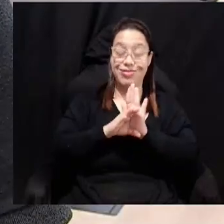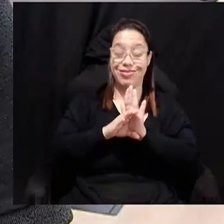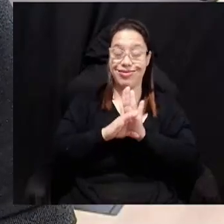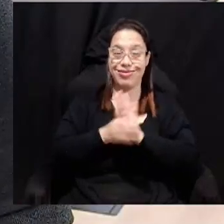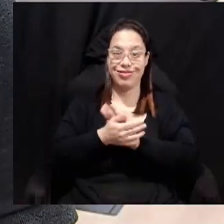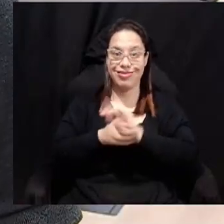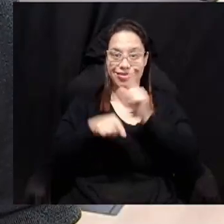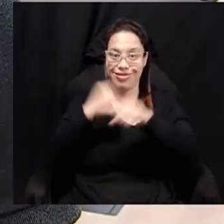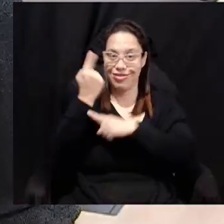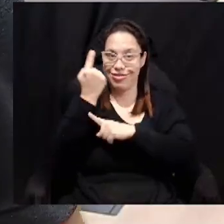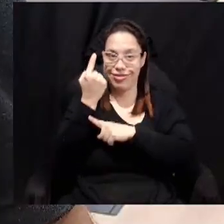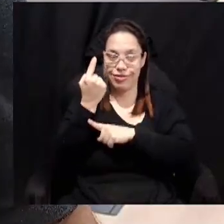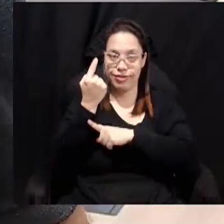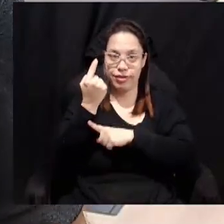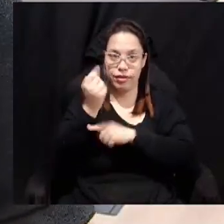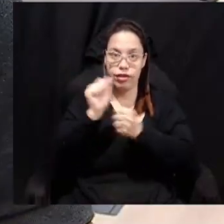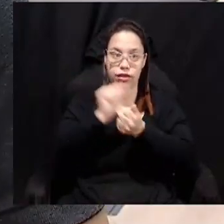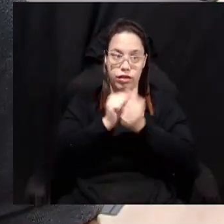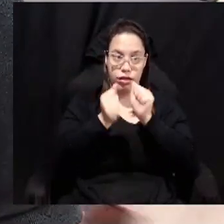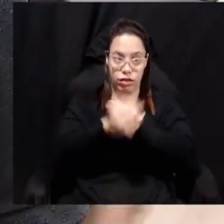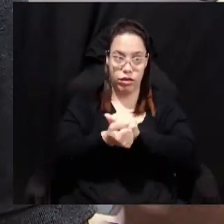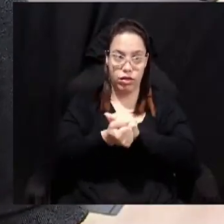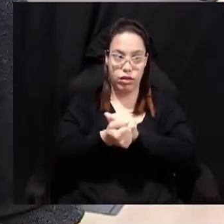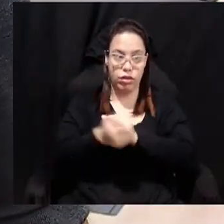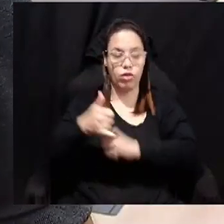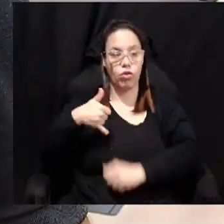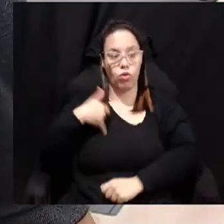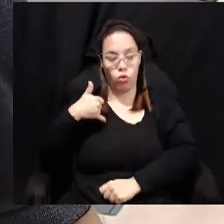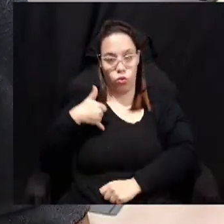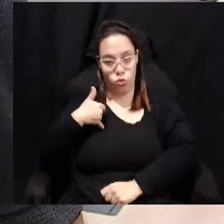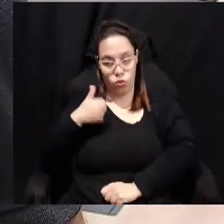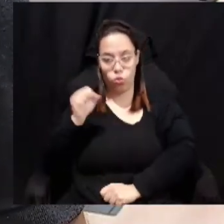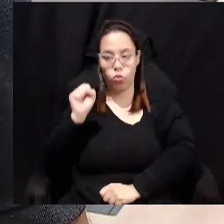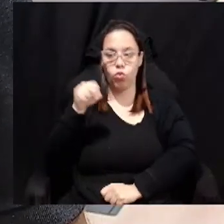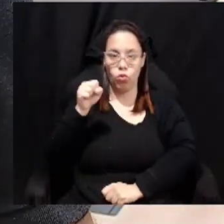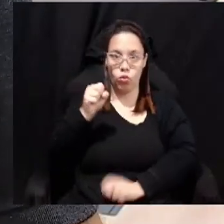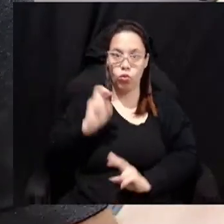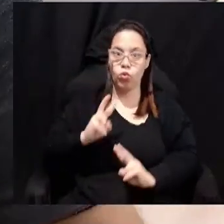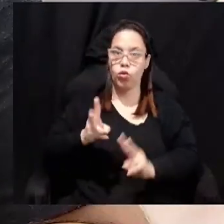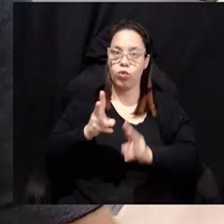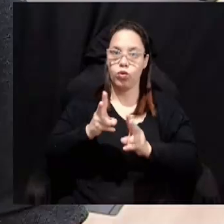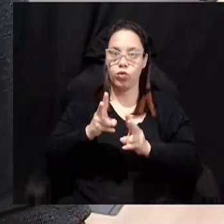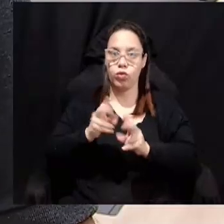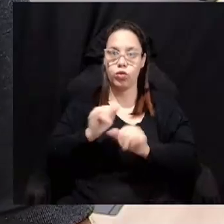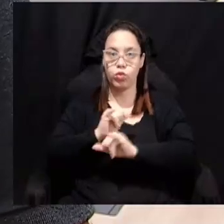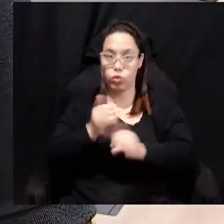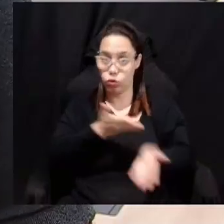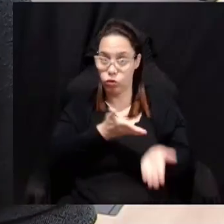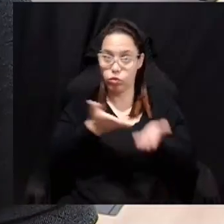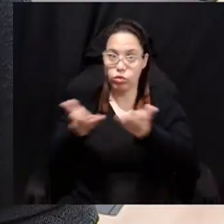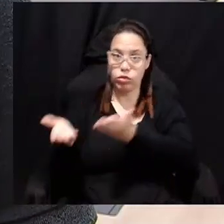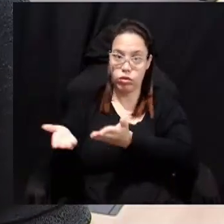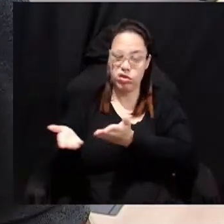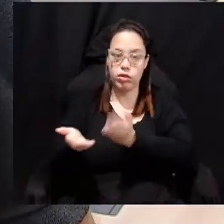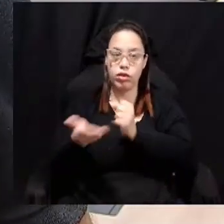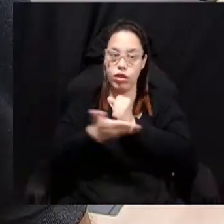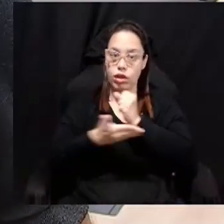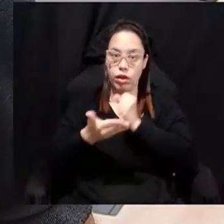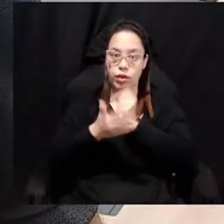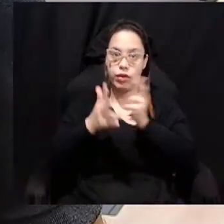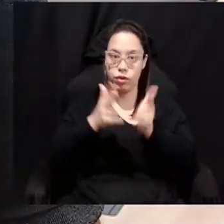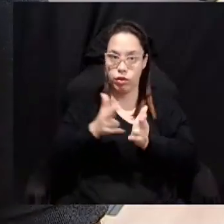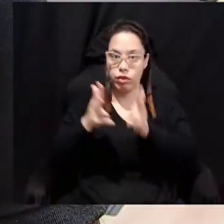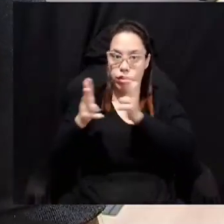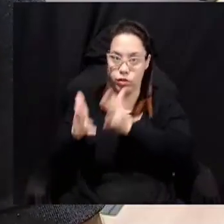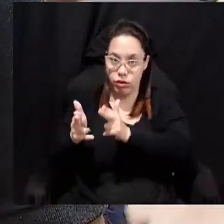Tem adequação de formato de acordo com a idade, né? Então a gente sempre tem uma mensagem para passar, ela é basicamente a mesma em todos os